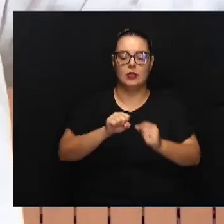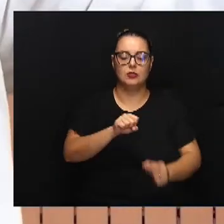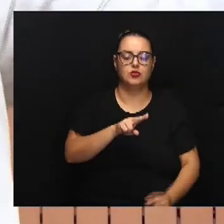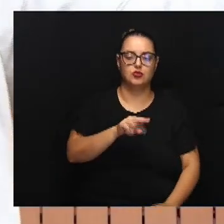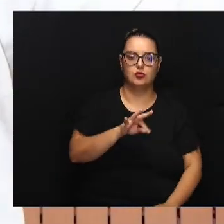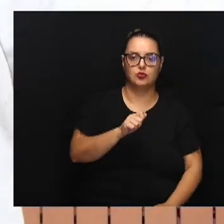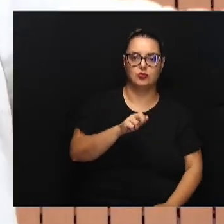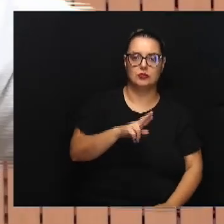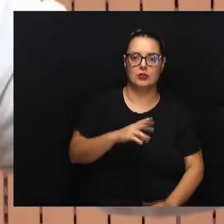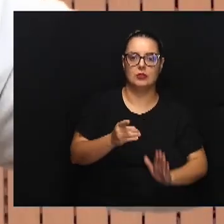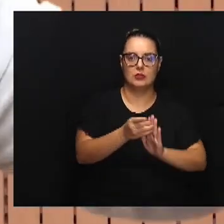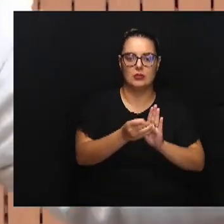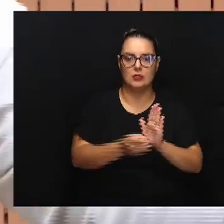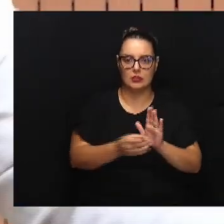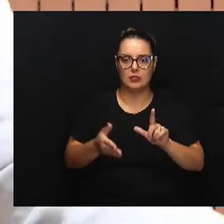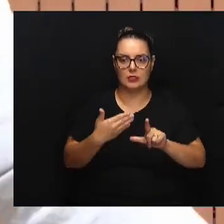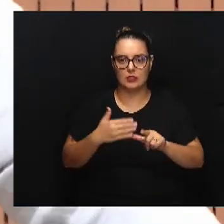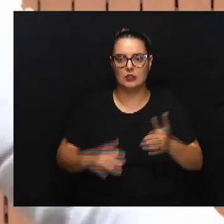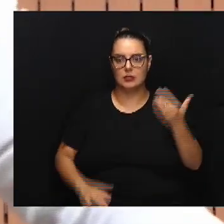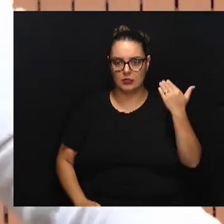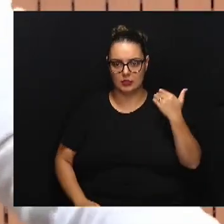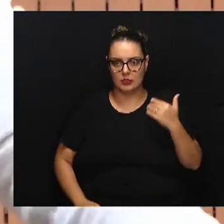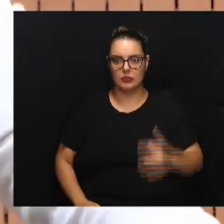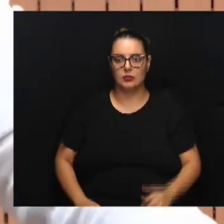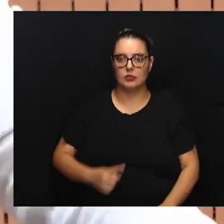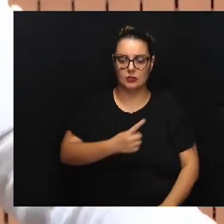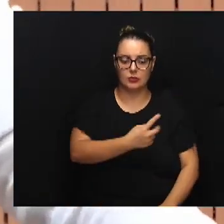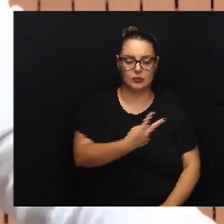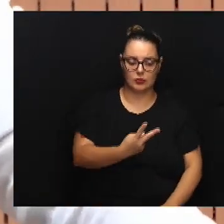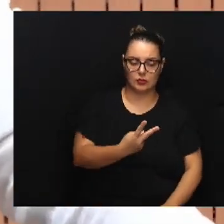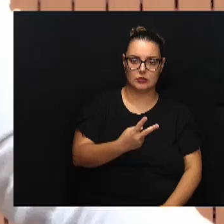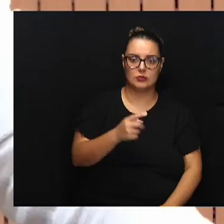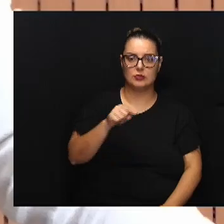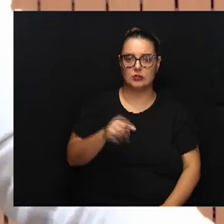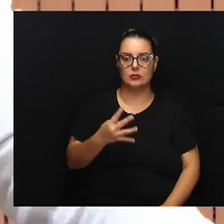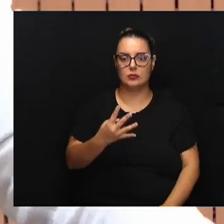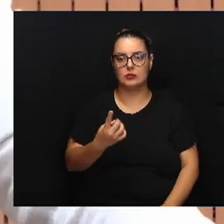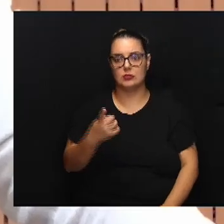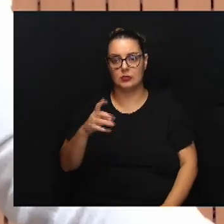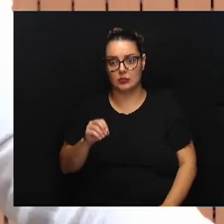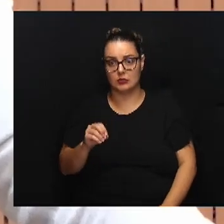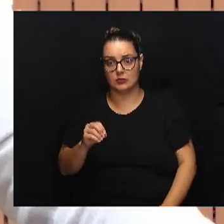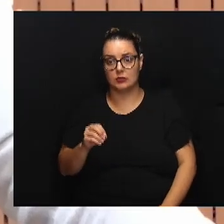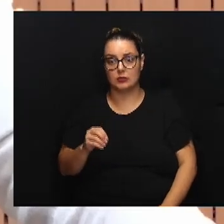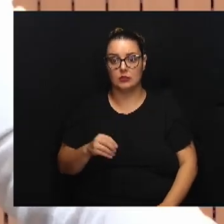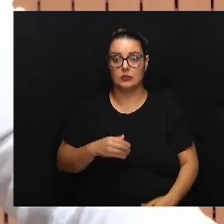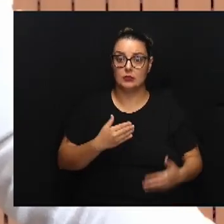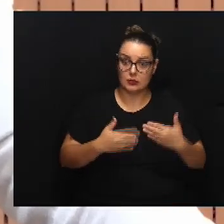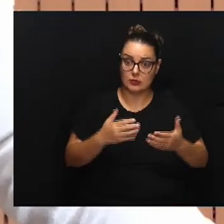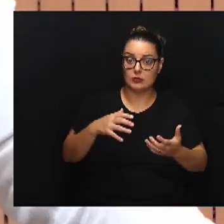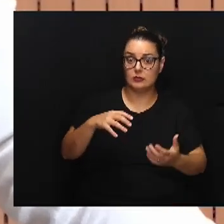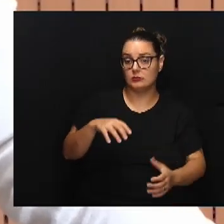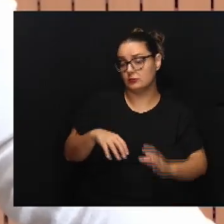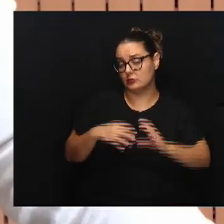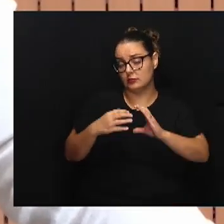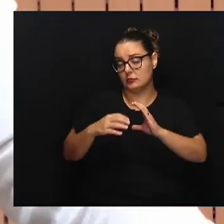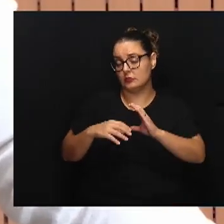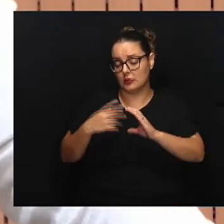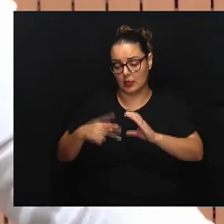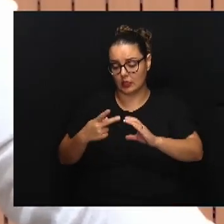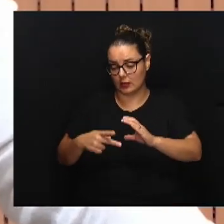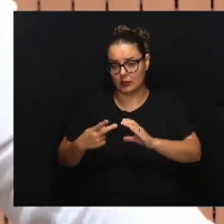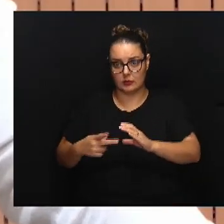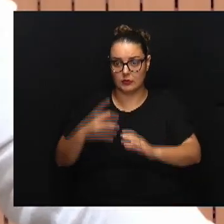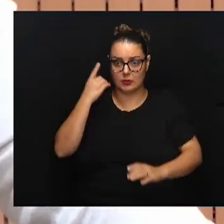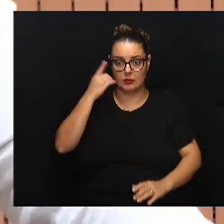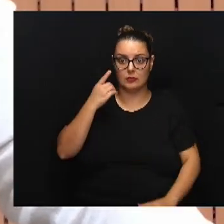esse decreto que eu acabei de passar aí, o decreto 12.410. Então, corre hoje na Câmara dos Deputados um projeto de